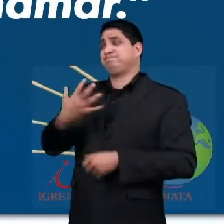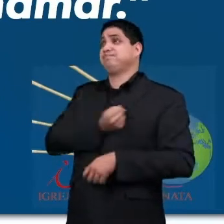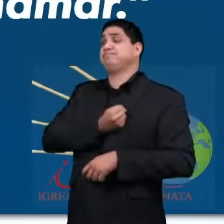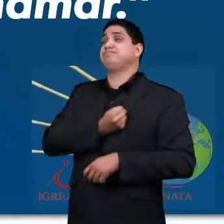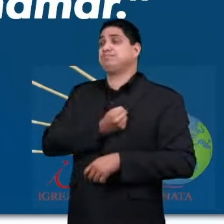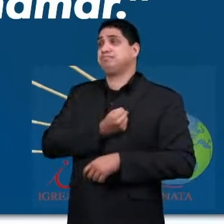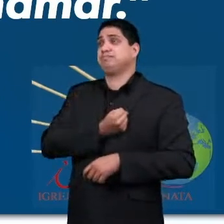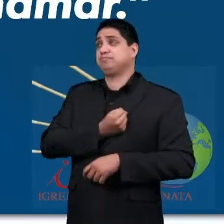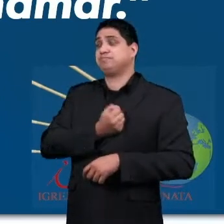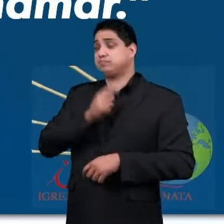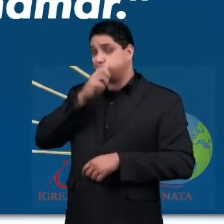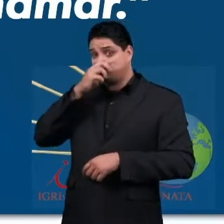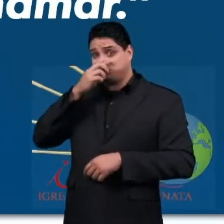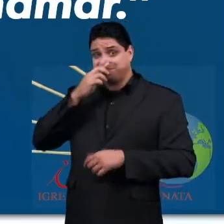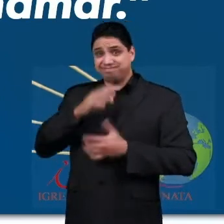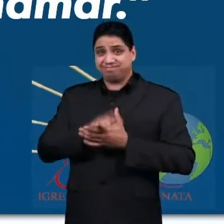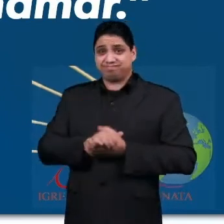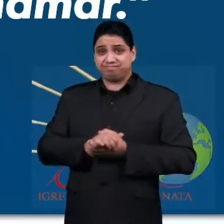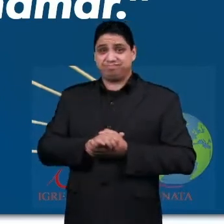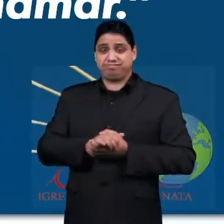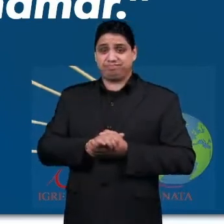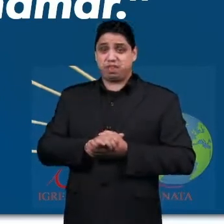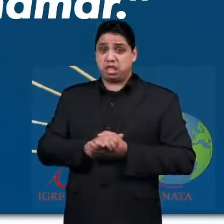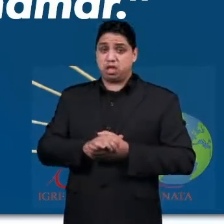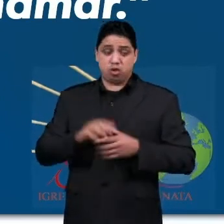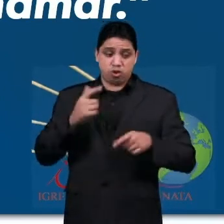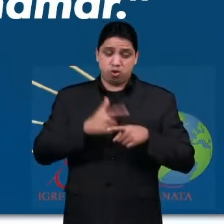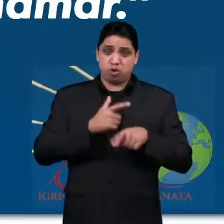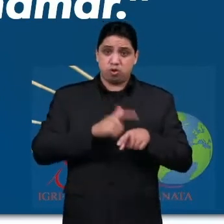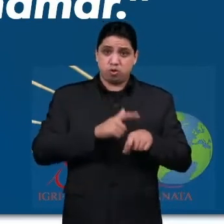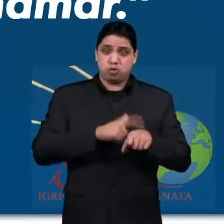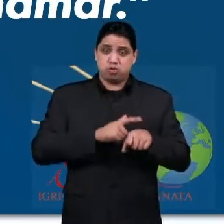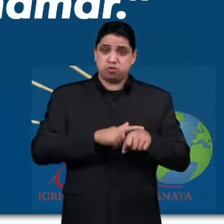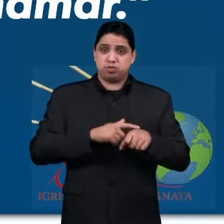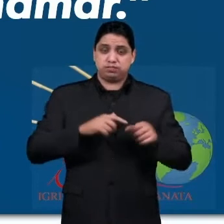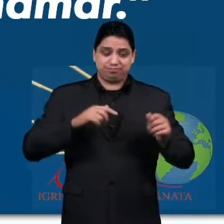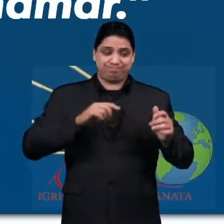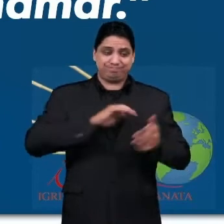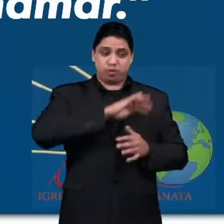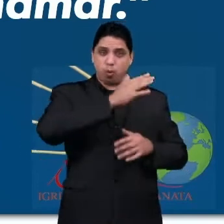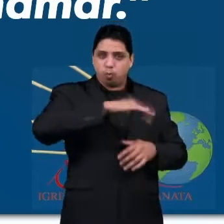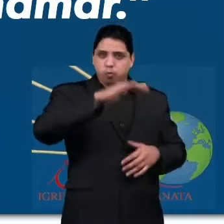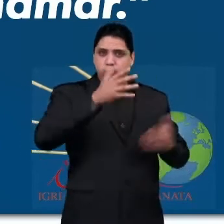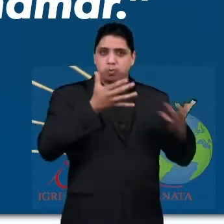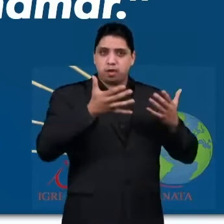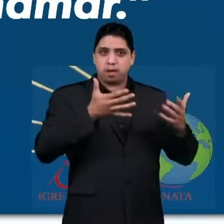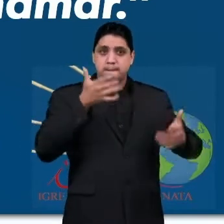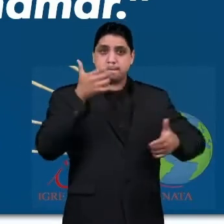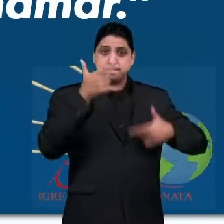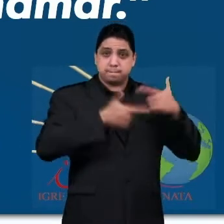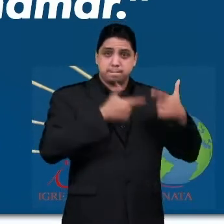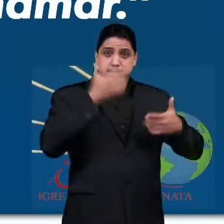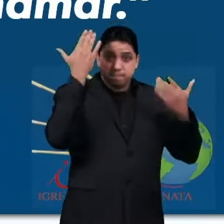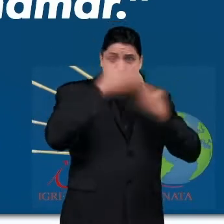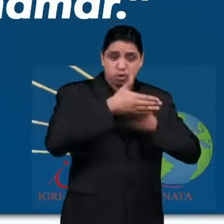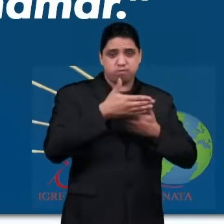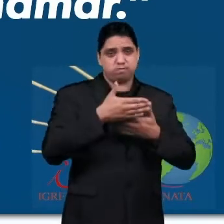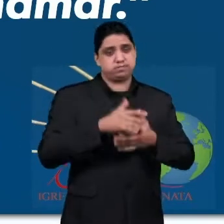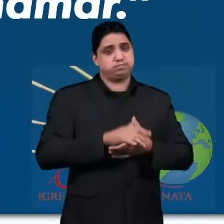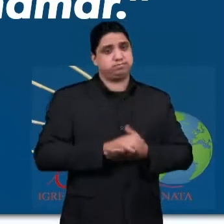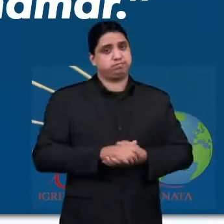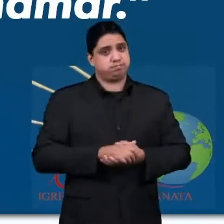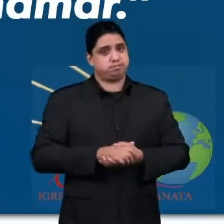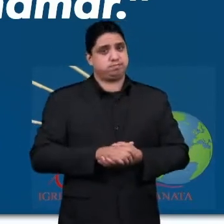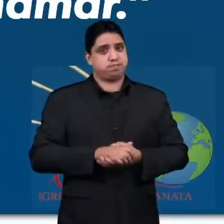volta, mas tu estás presente e tu irás me tirar desse